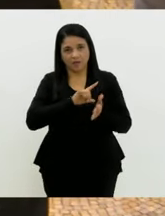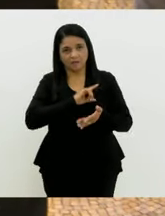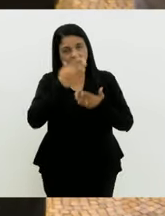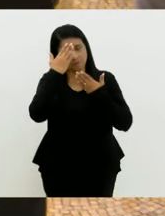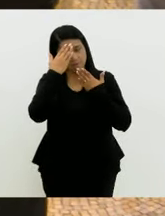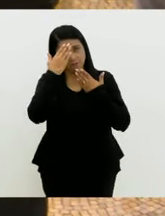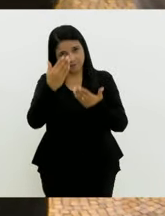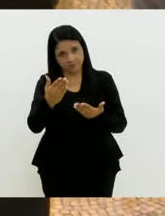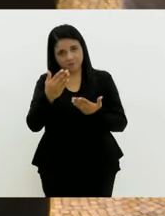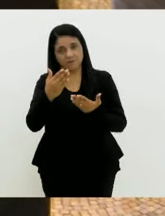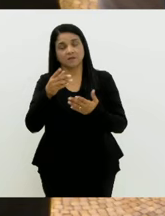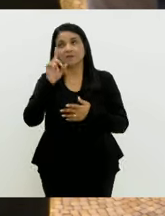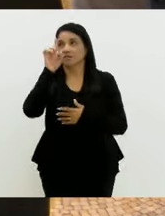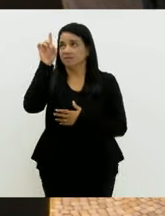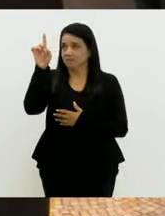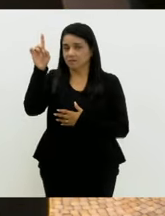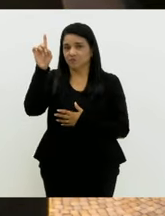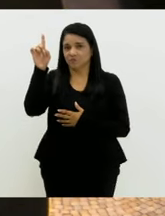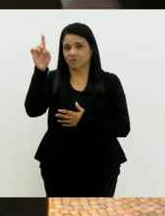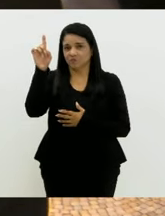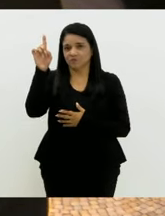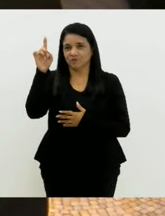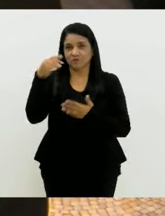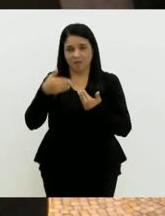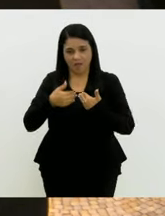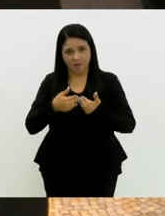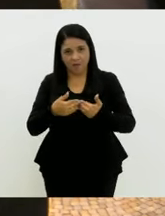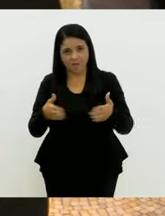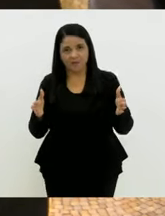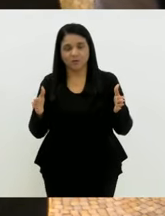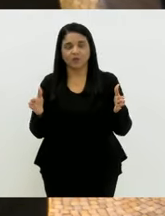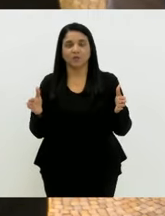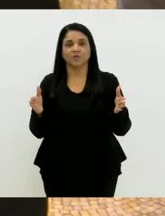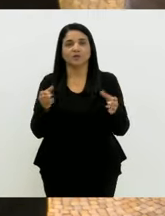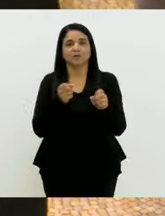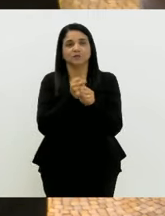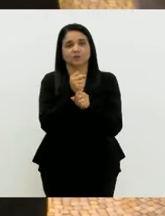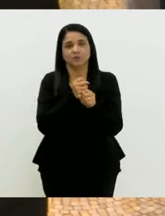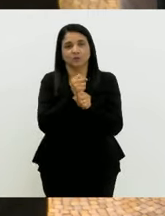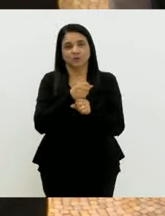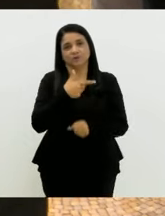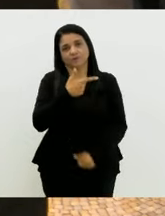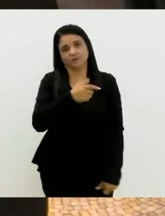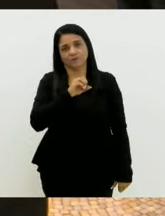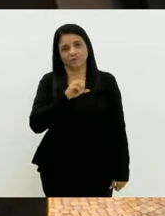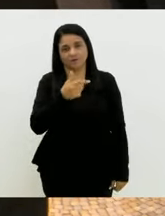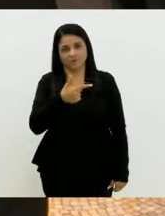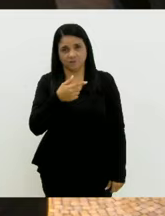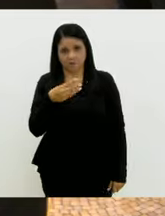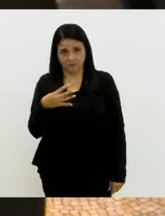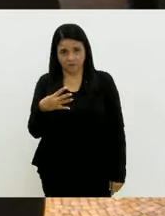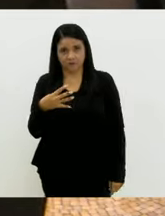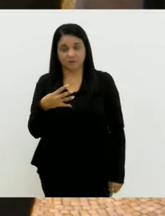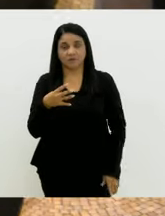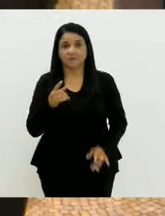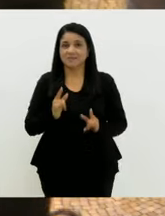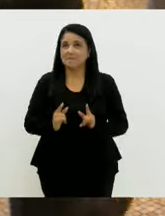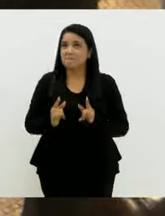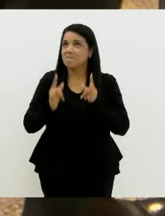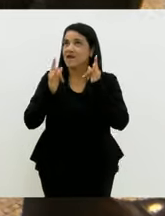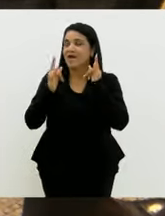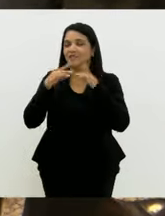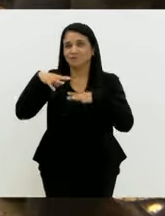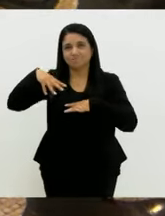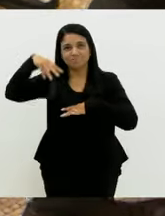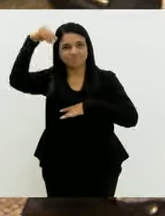Deus por estarmos aqui na abertura do ano legislativo, aqui nesse prédio histórico, que